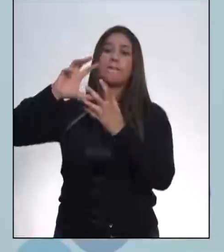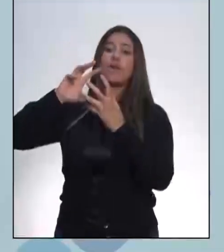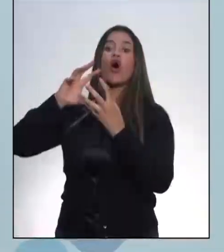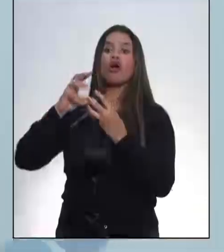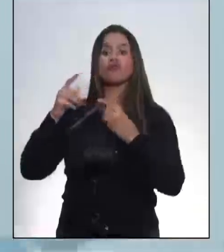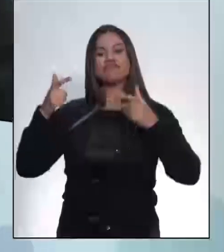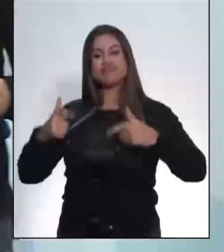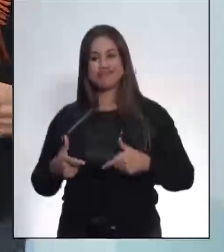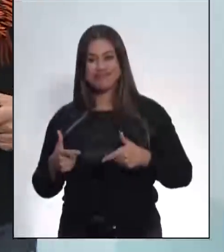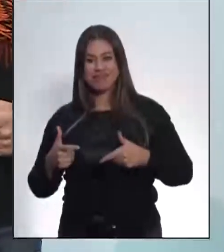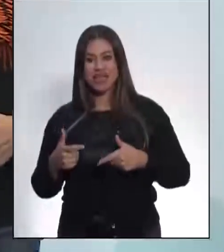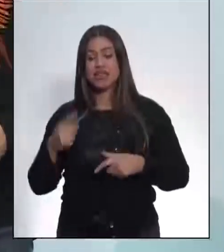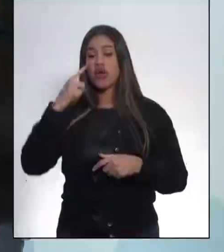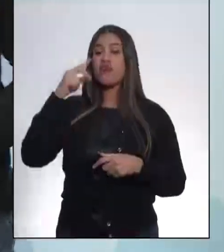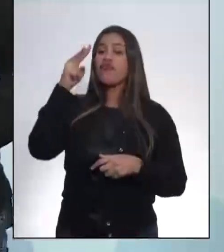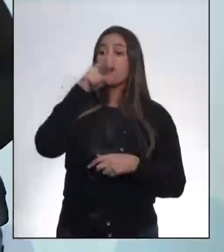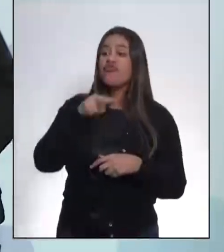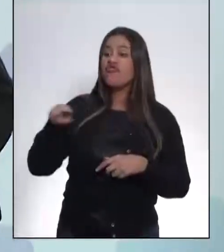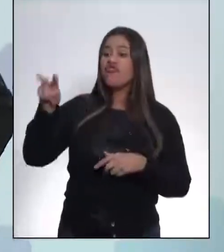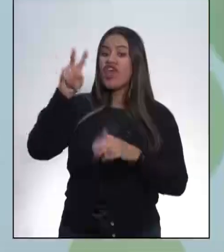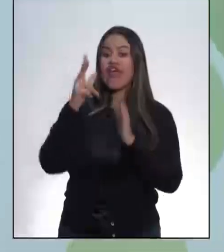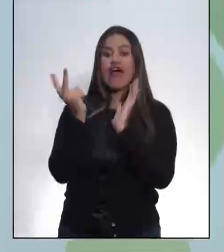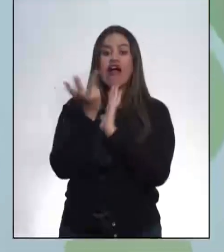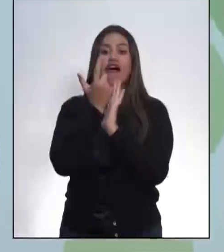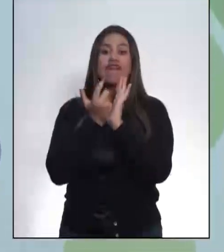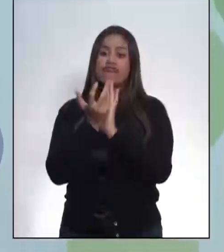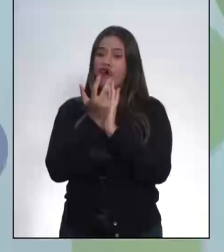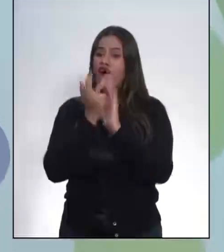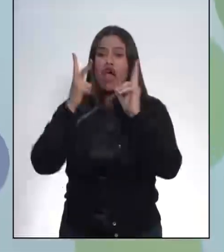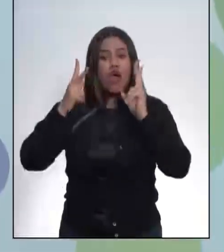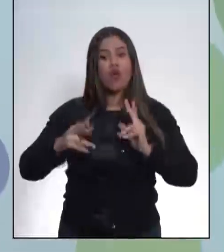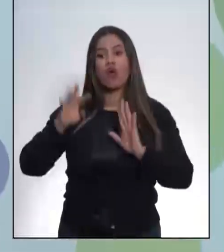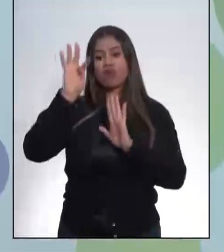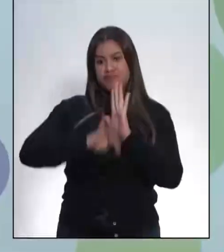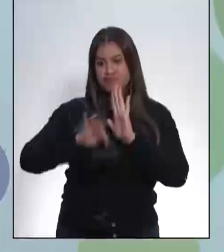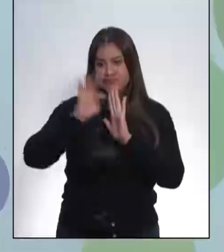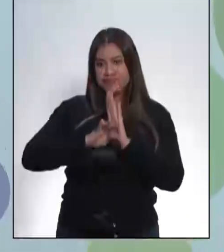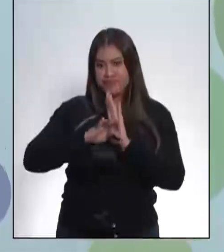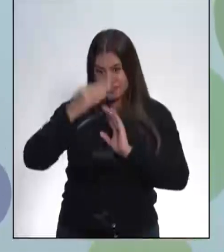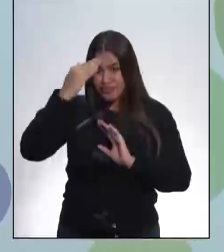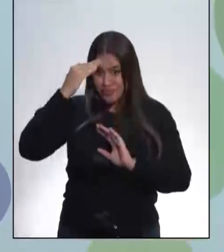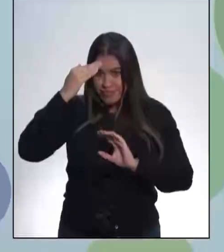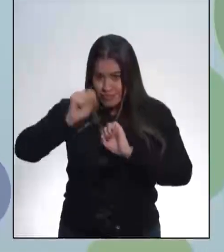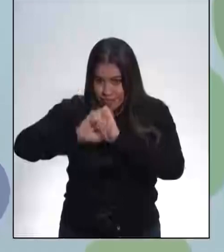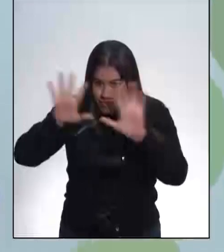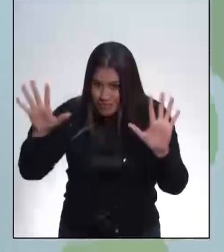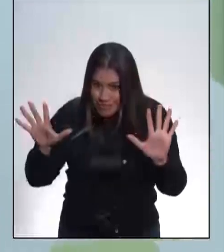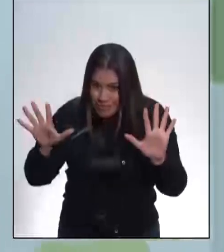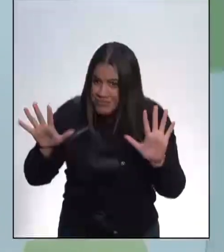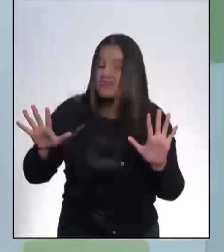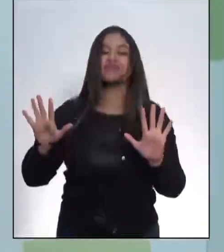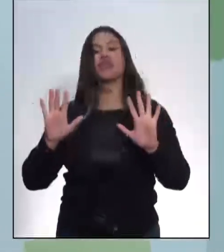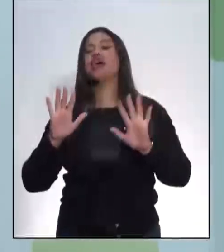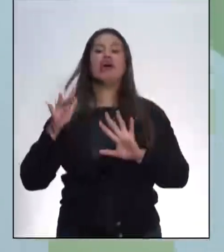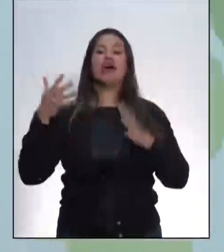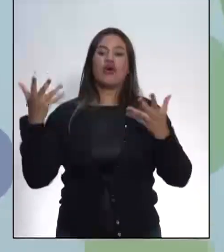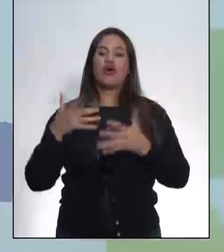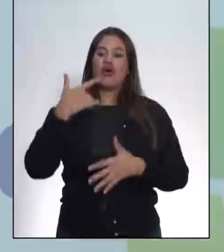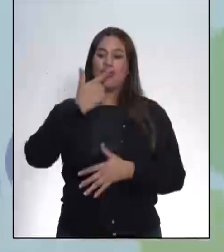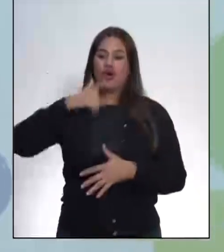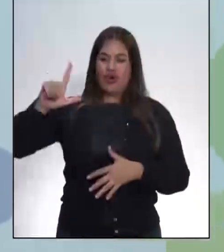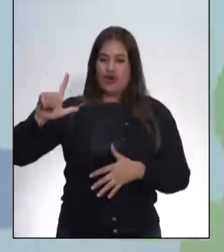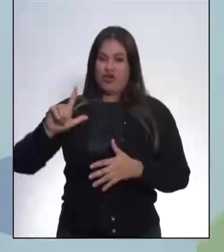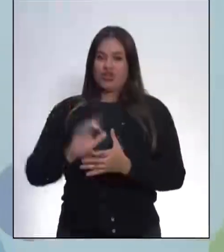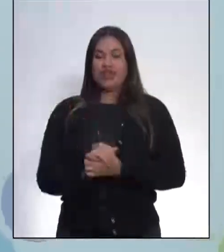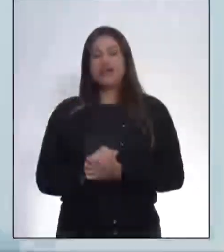jogo. Então, eu preciso ler a imagem, porque uma fotografia é um texto. Ficou claro, meus amigos? Muito bem. Vamos ver mais uma questão que pode cair de educação